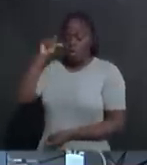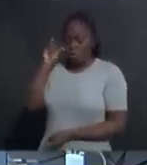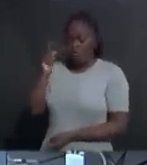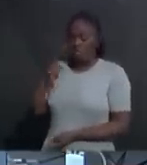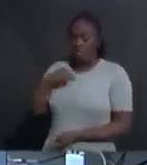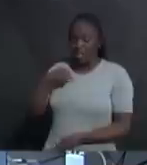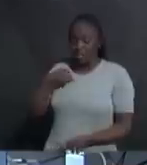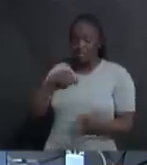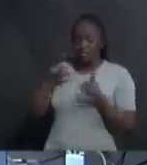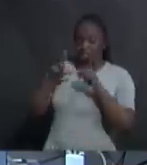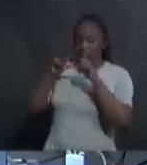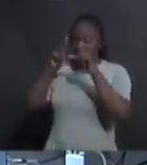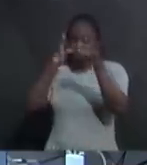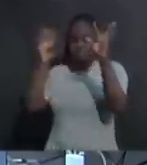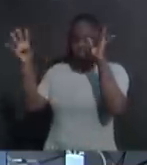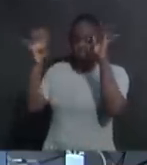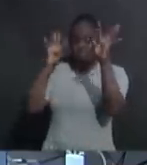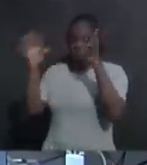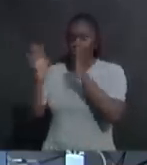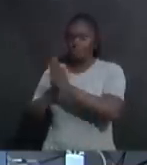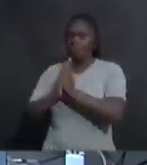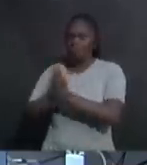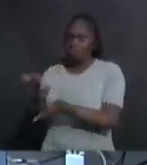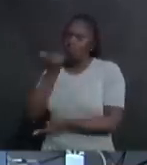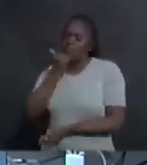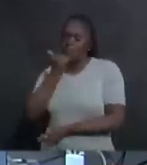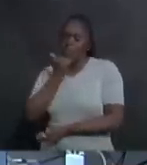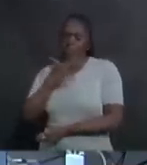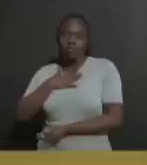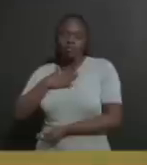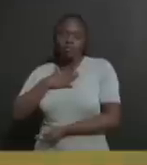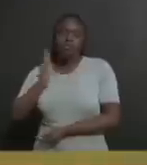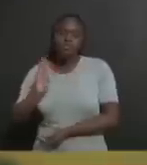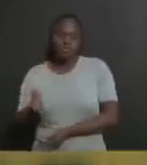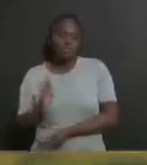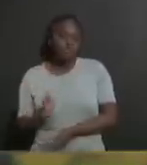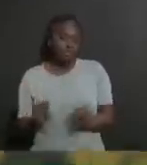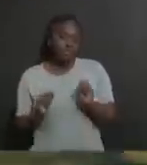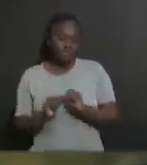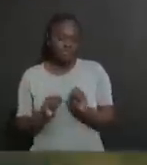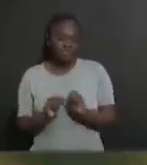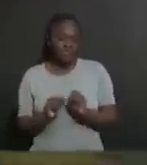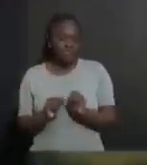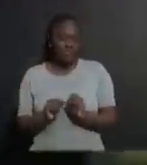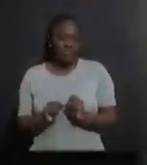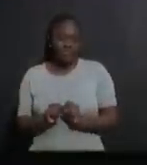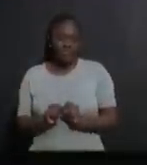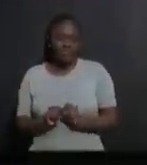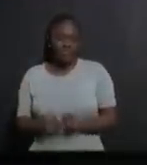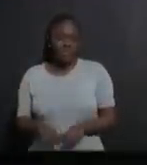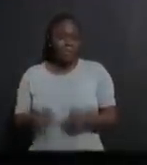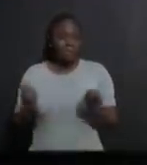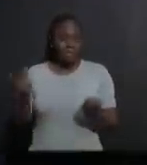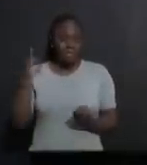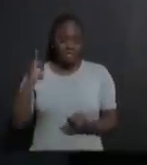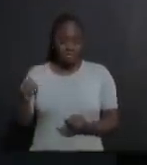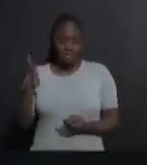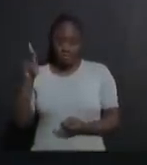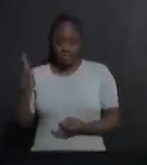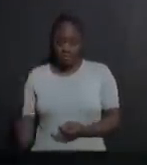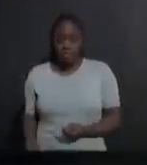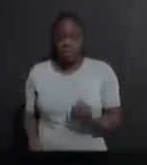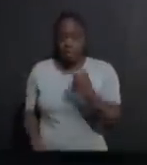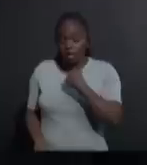e viajei na maionese, me perdoa. Já fiz isso várias vezes. Ah, mas sabe como é que você fala com a pessoa? Eu